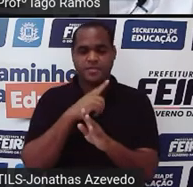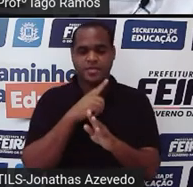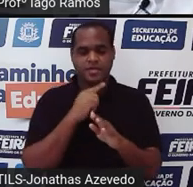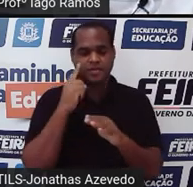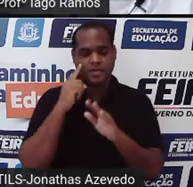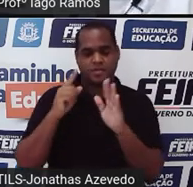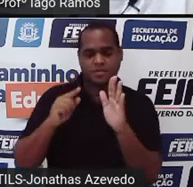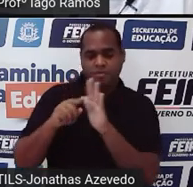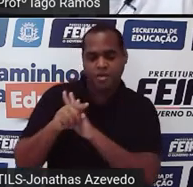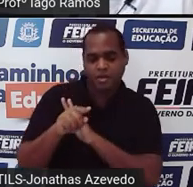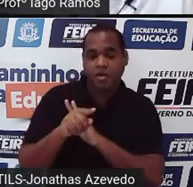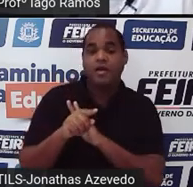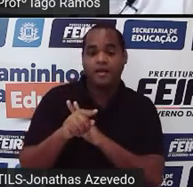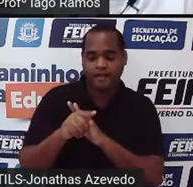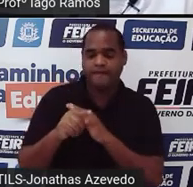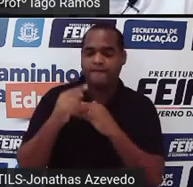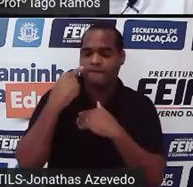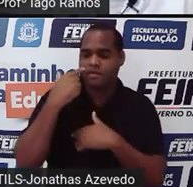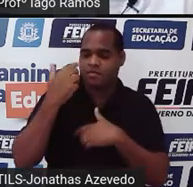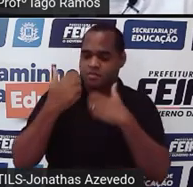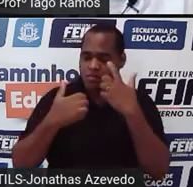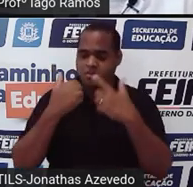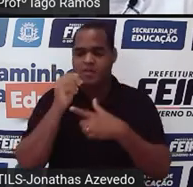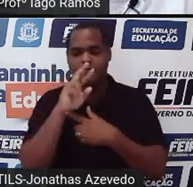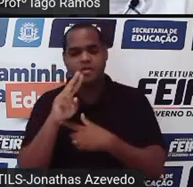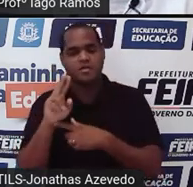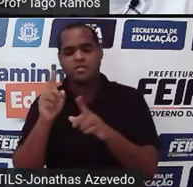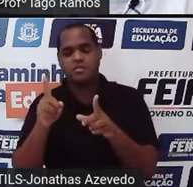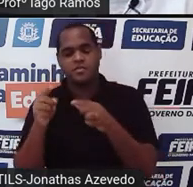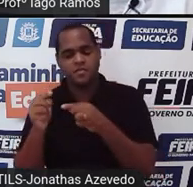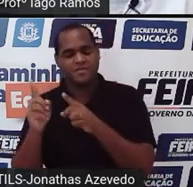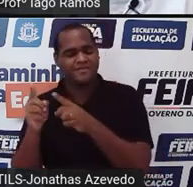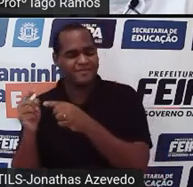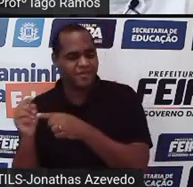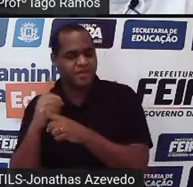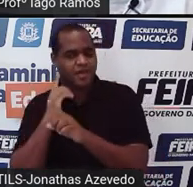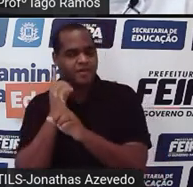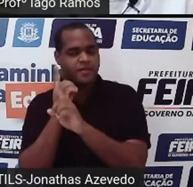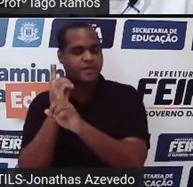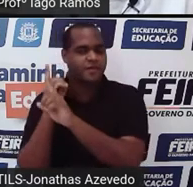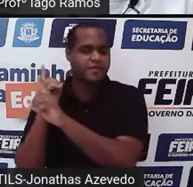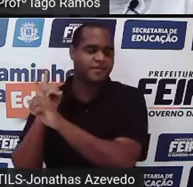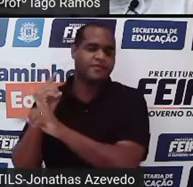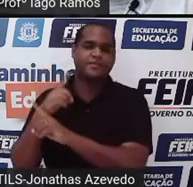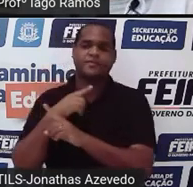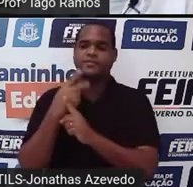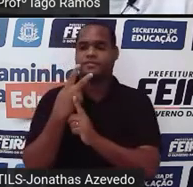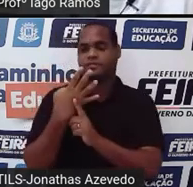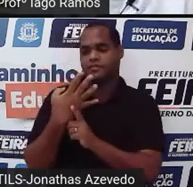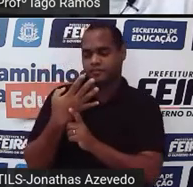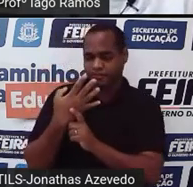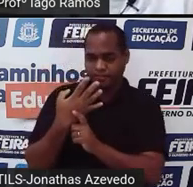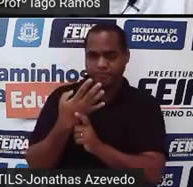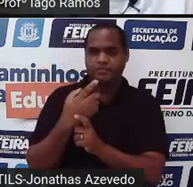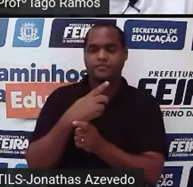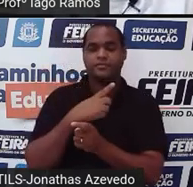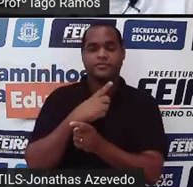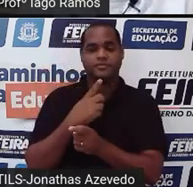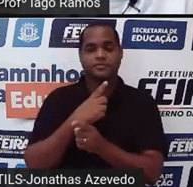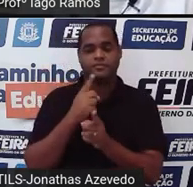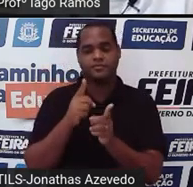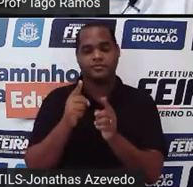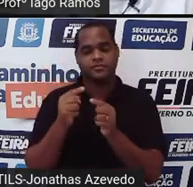aquela pergunta né de usar os cubinhos para encontrar o volume 24 de um